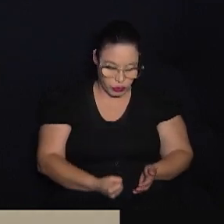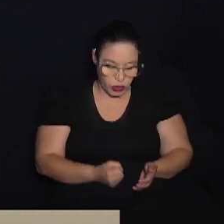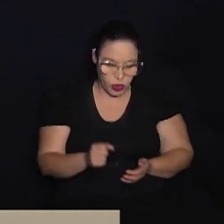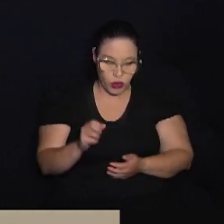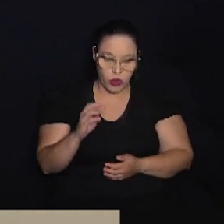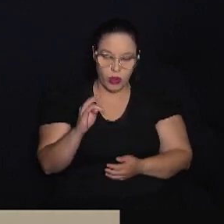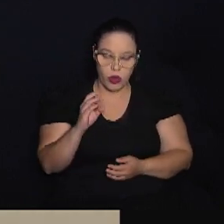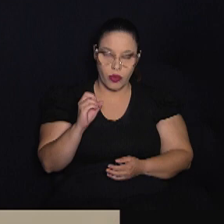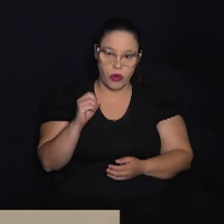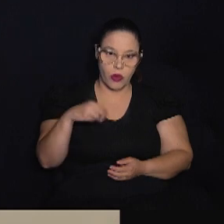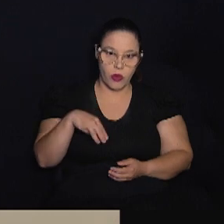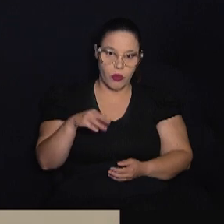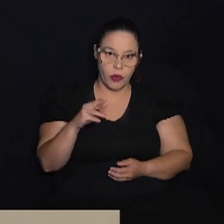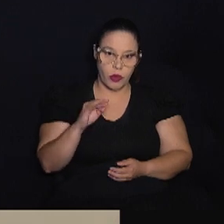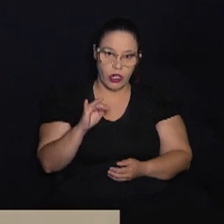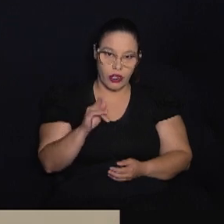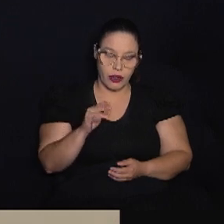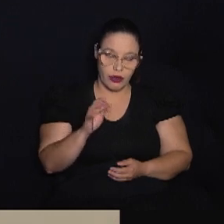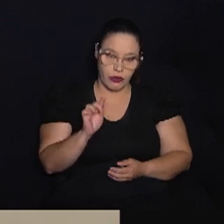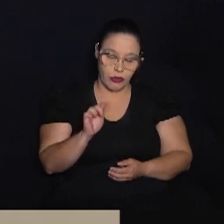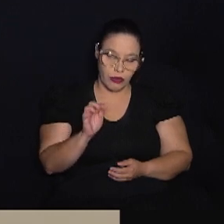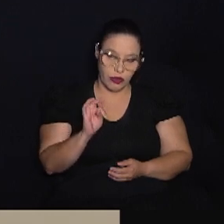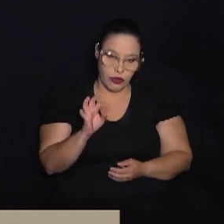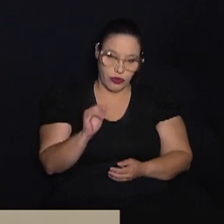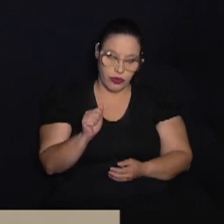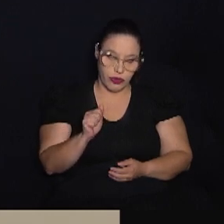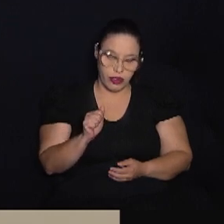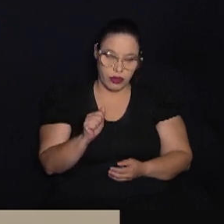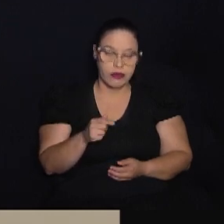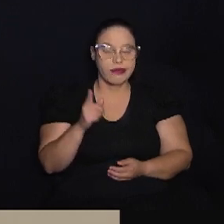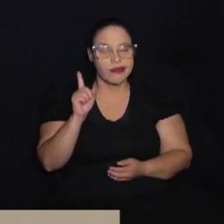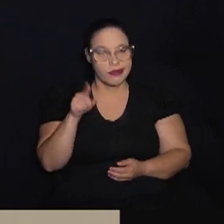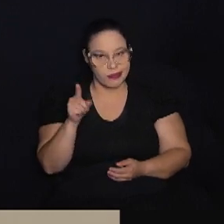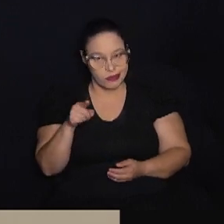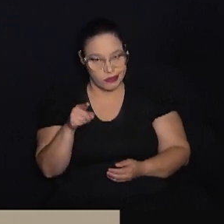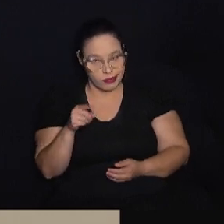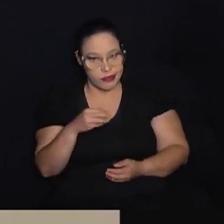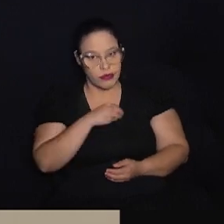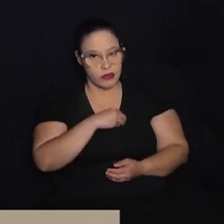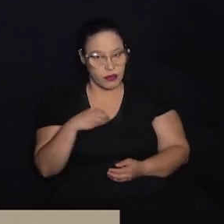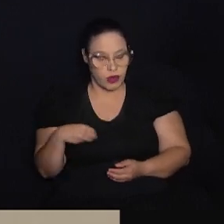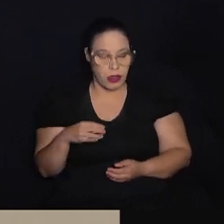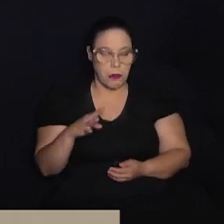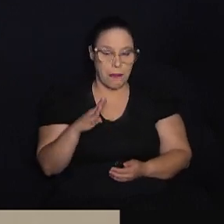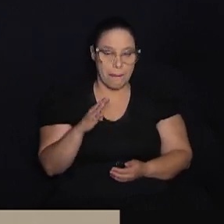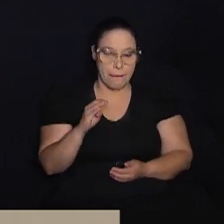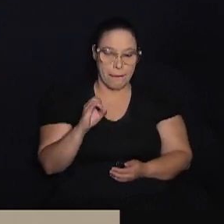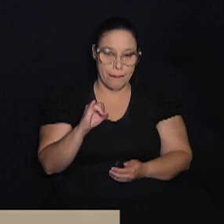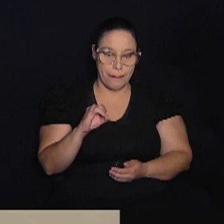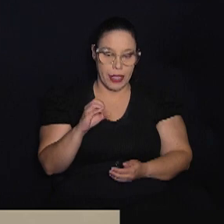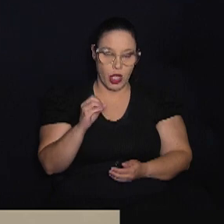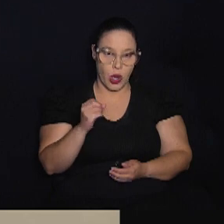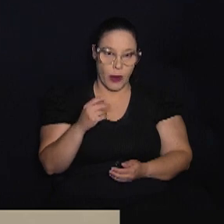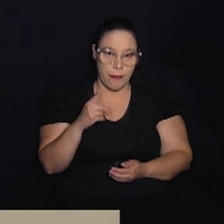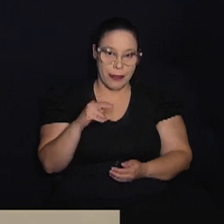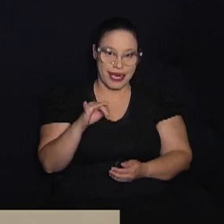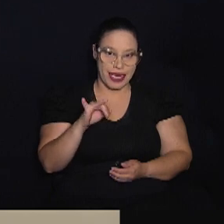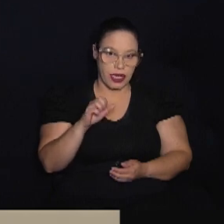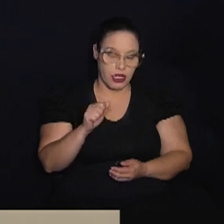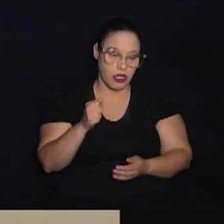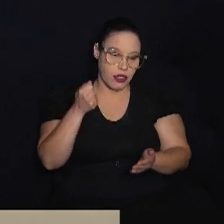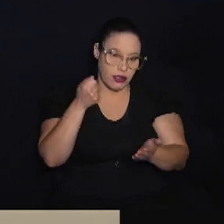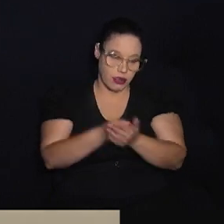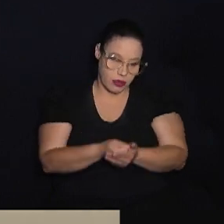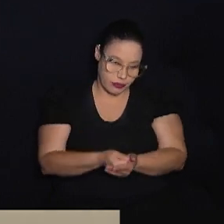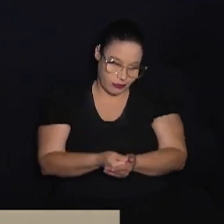você mostra que tem uma alteração na bexiga, aí sim vai ter que fazer um exame de biópsia. A biópsia é sempre o que confirma qualquer